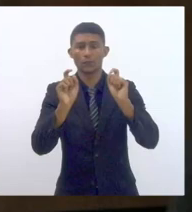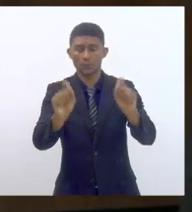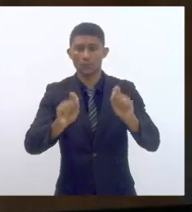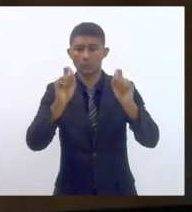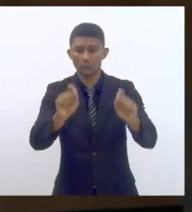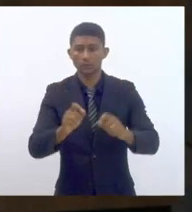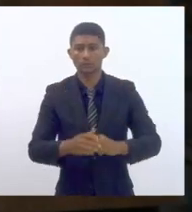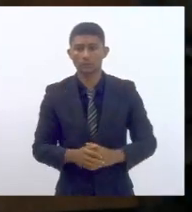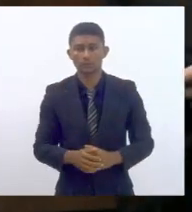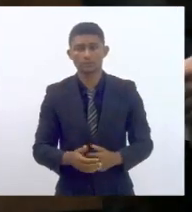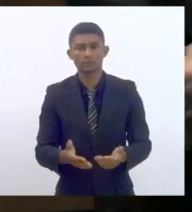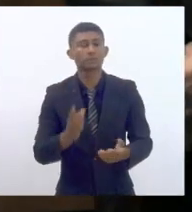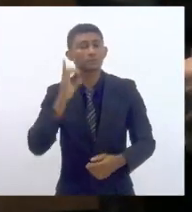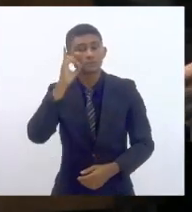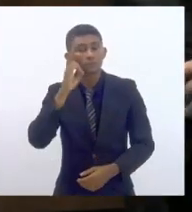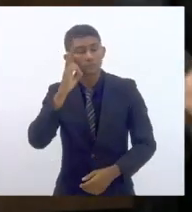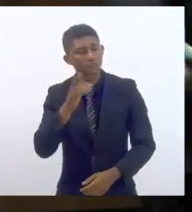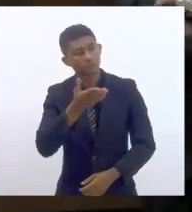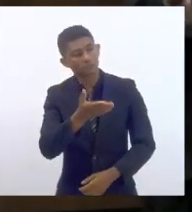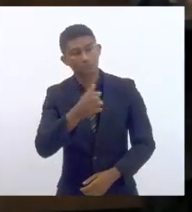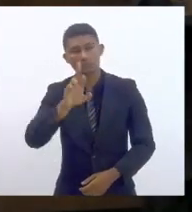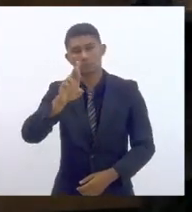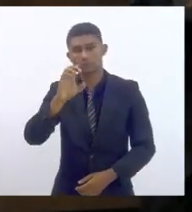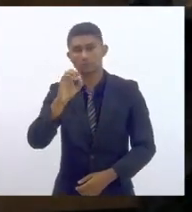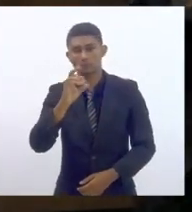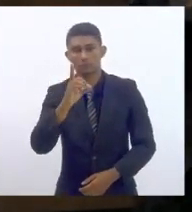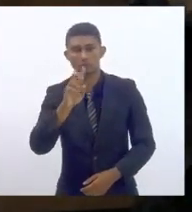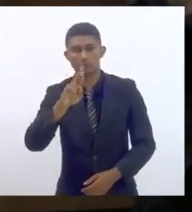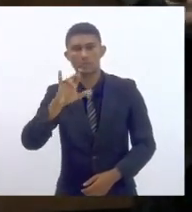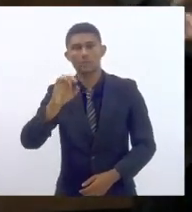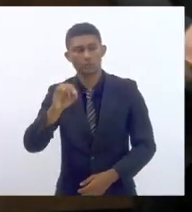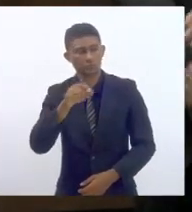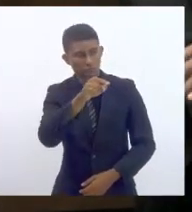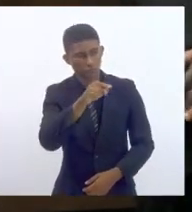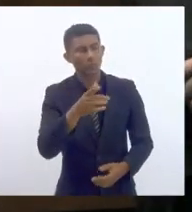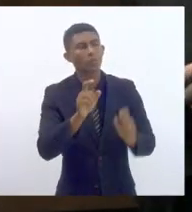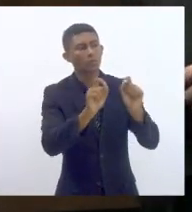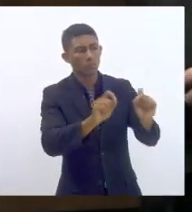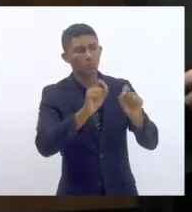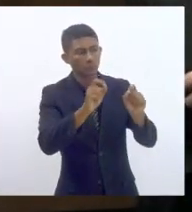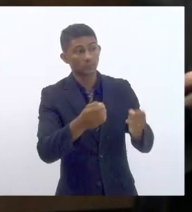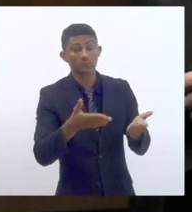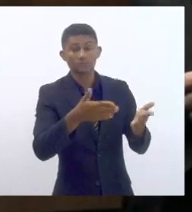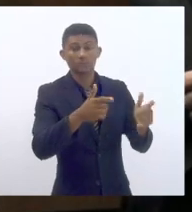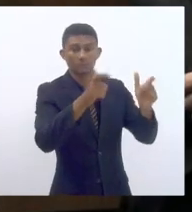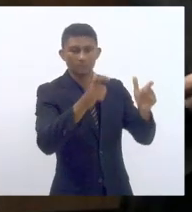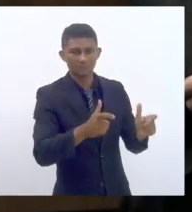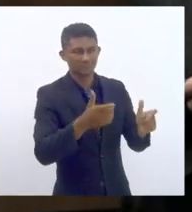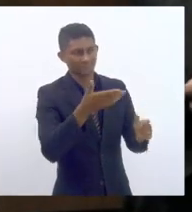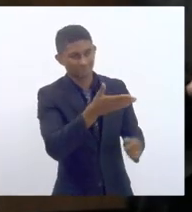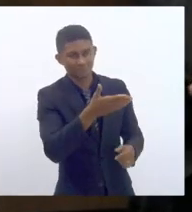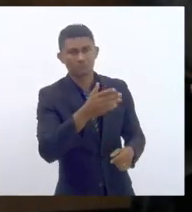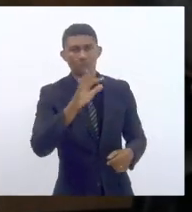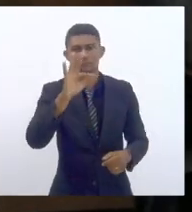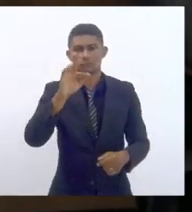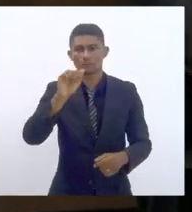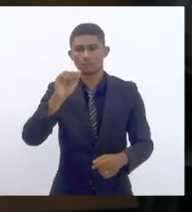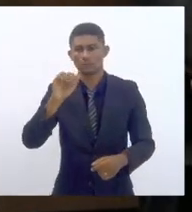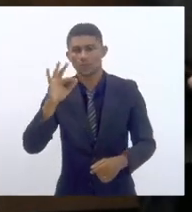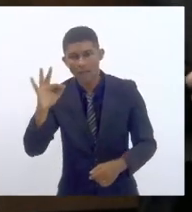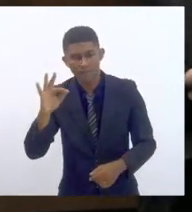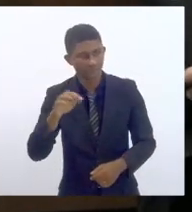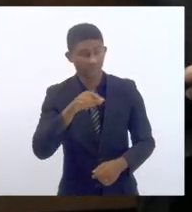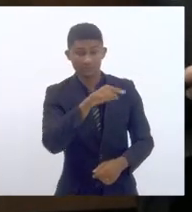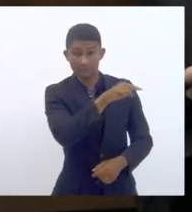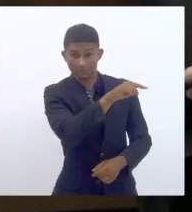e chamo a atenção do deputado Rodrigo Amorim, que o TAF que está sendo aplicado para os